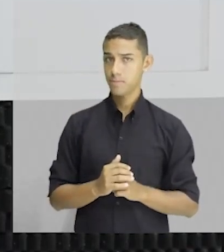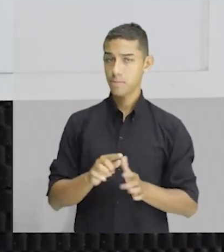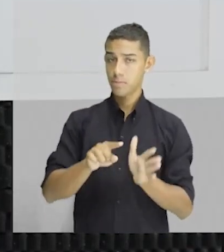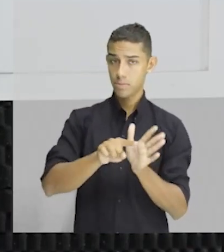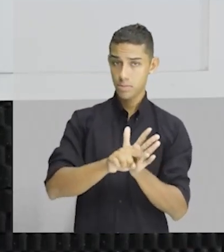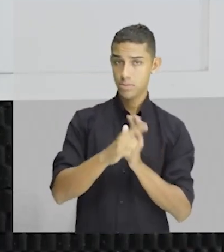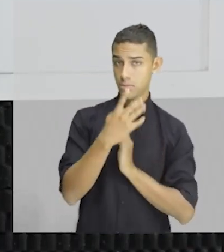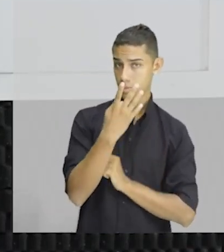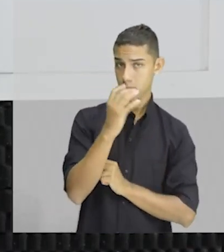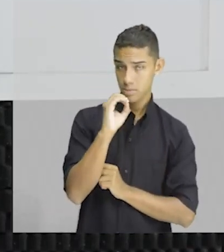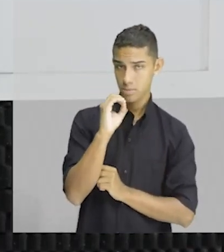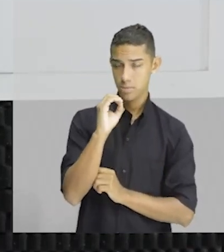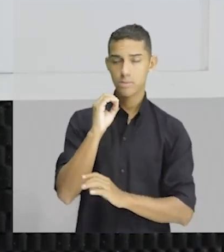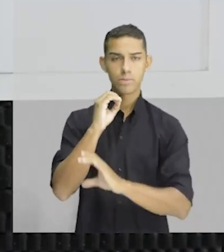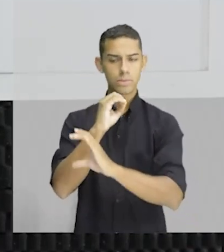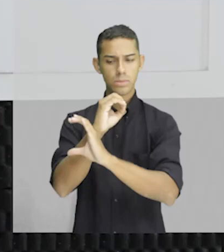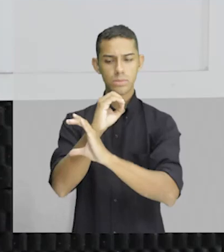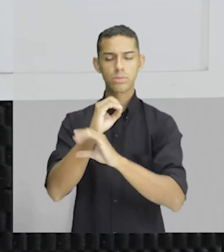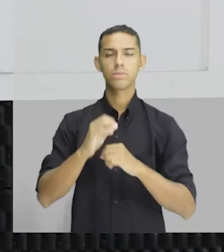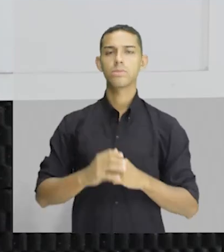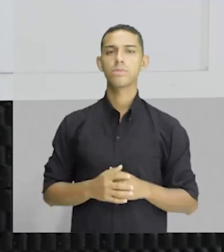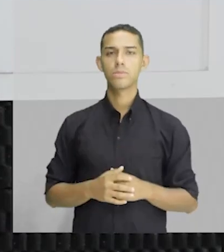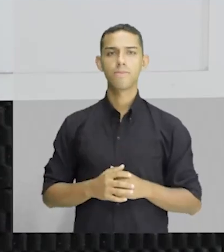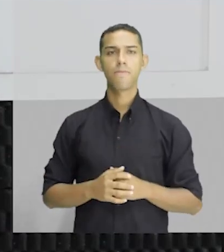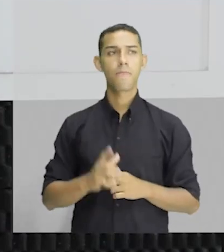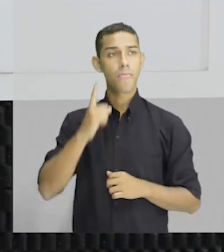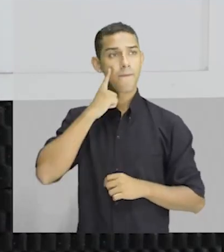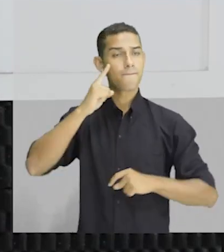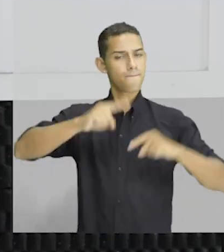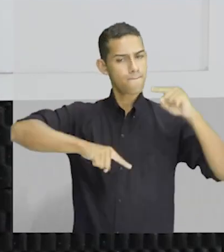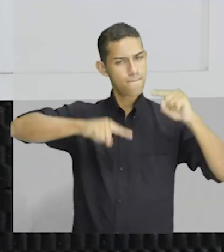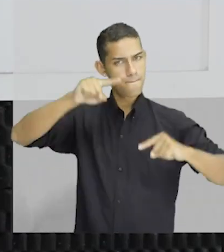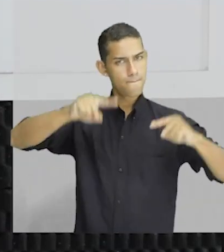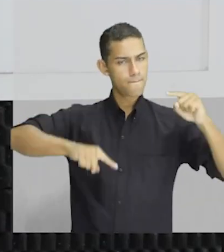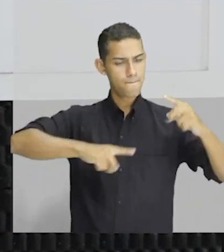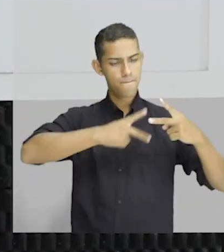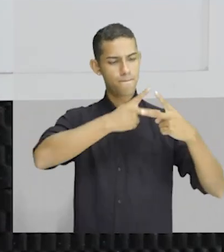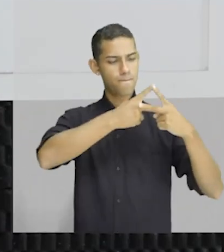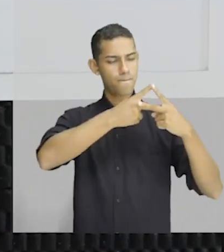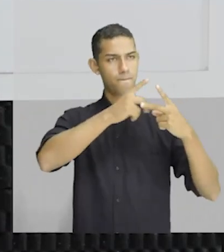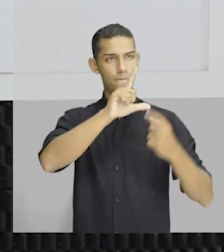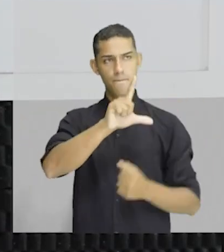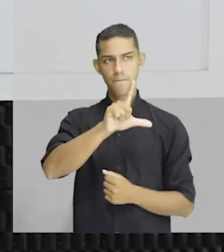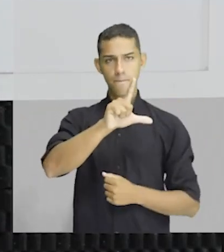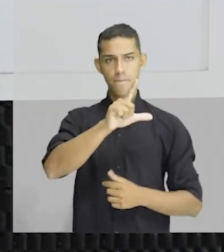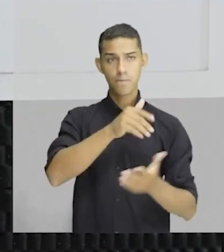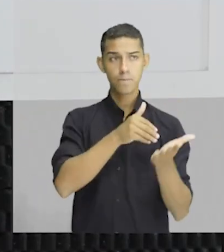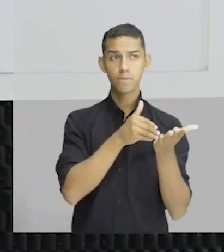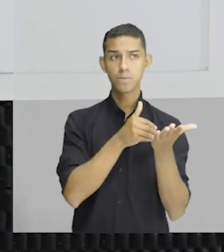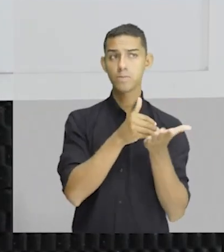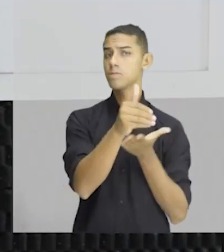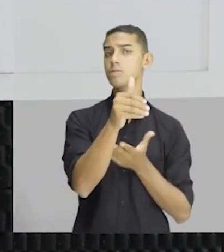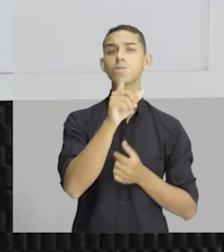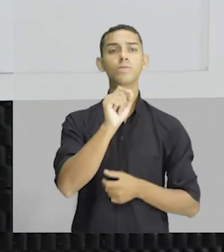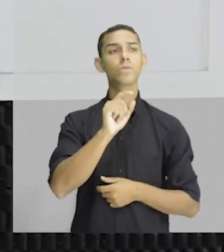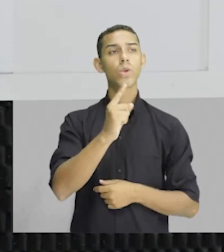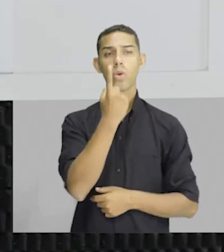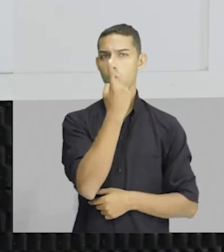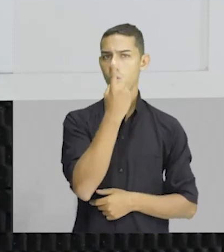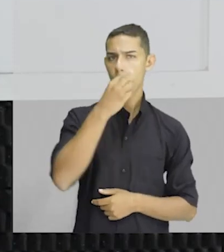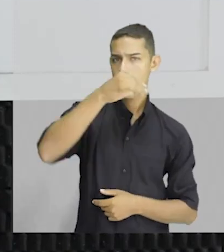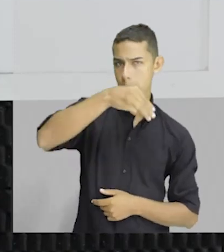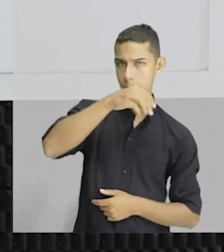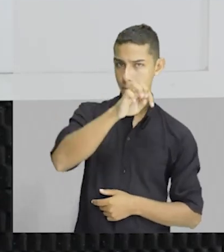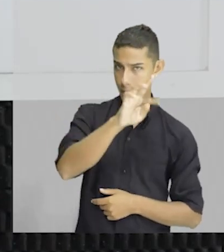Variação do comprimento da haste de latão vai ser igual, comprimento inicial, 1 metro, vezes coeficiente